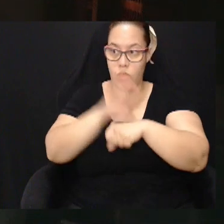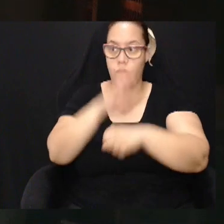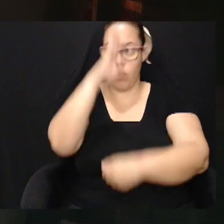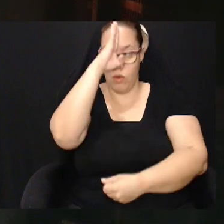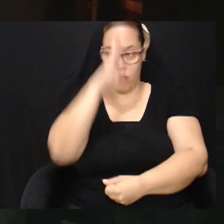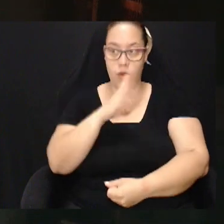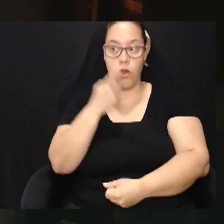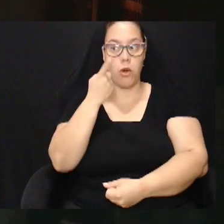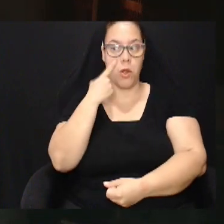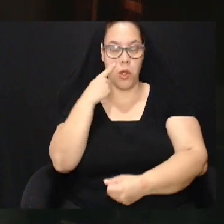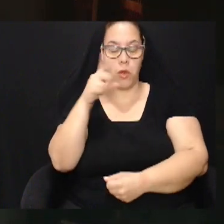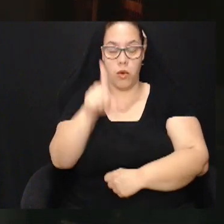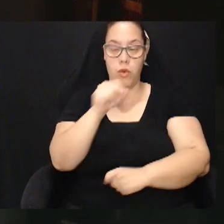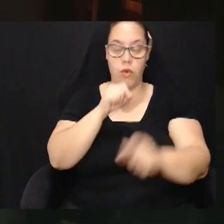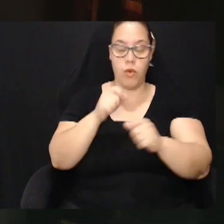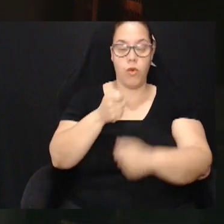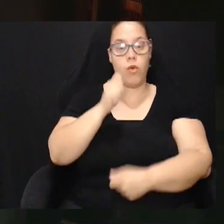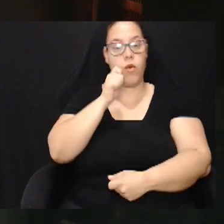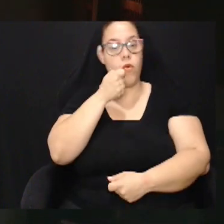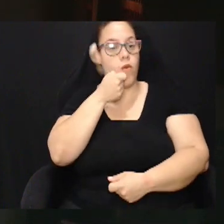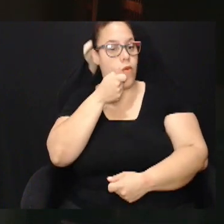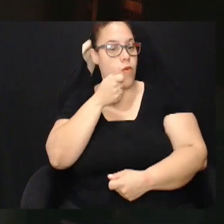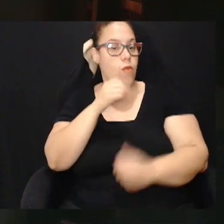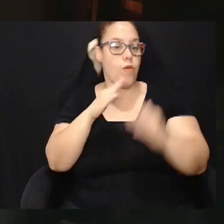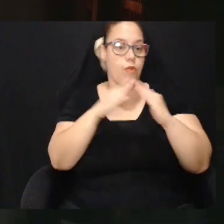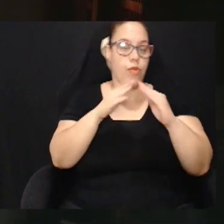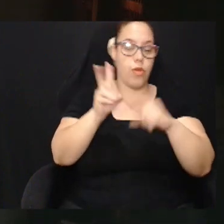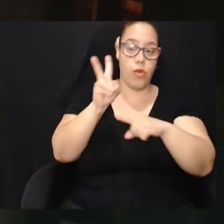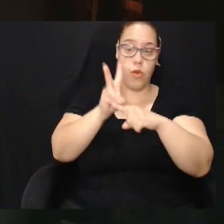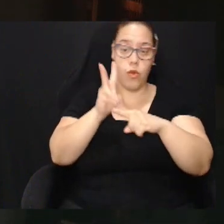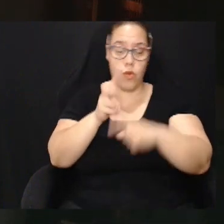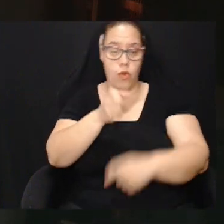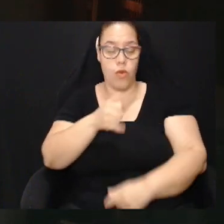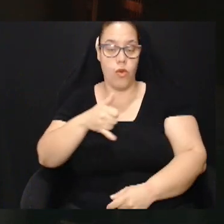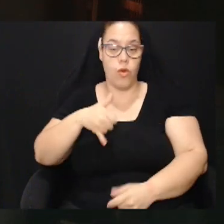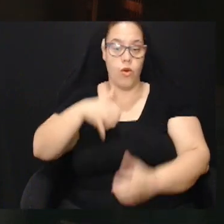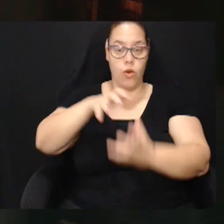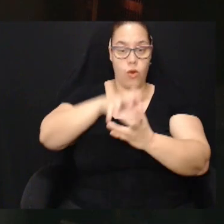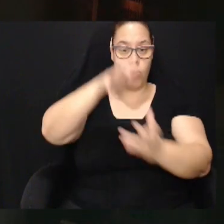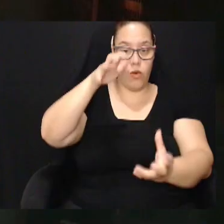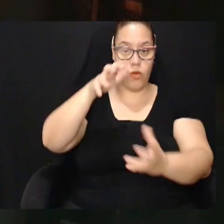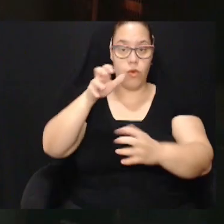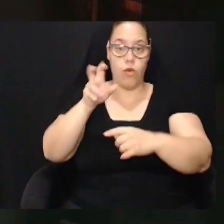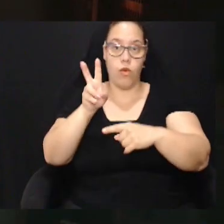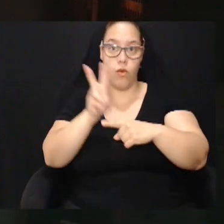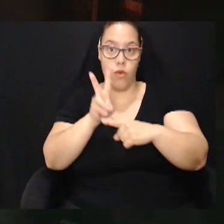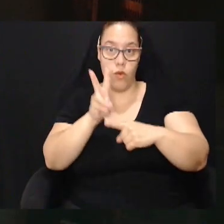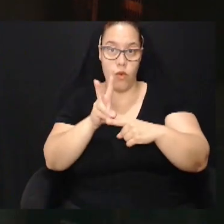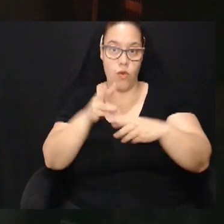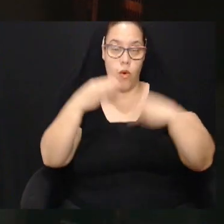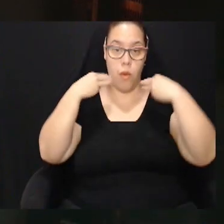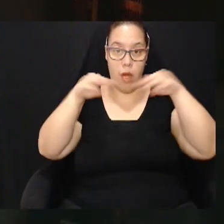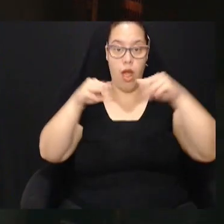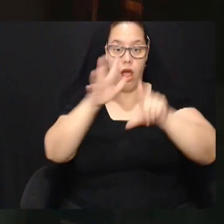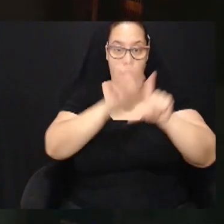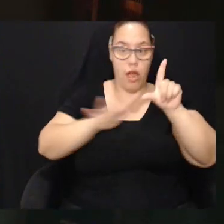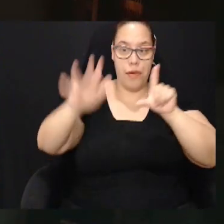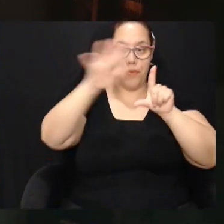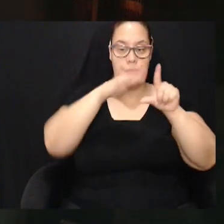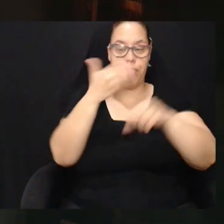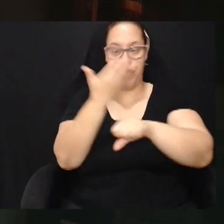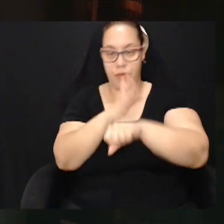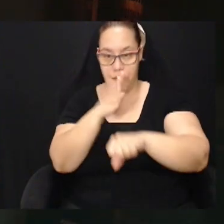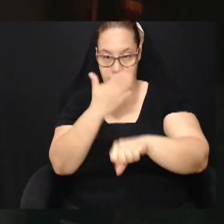opções para padeiro, confeiteiro, cuidador de idosos, porteiro e até marketing digital. São cursos práticos com duração